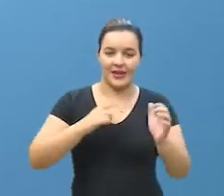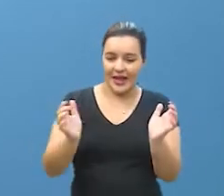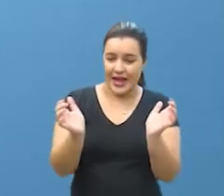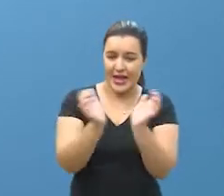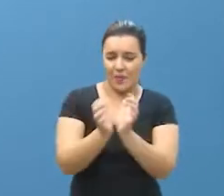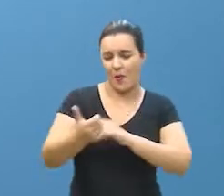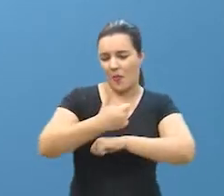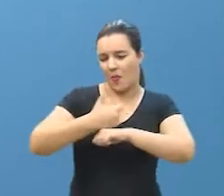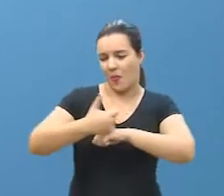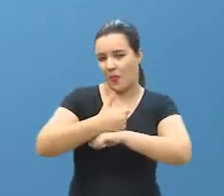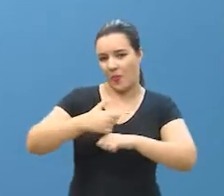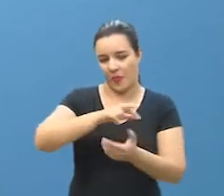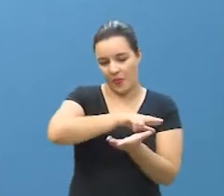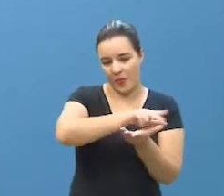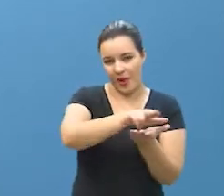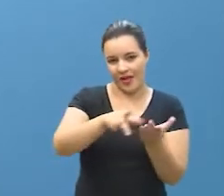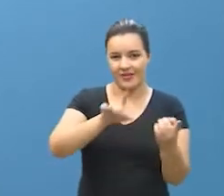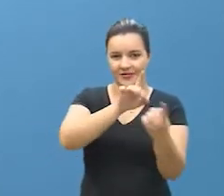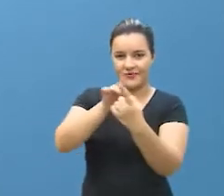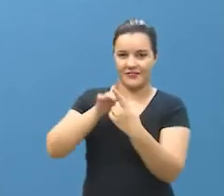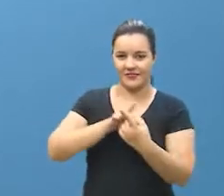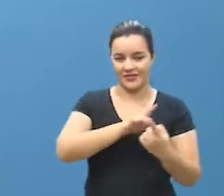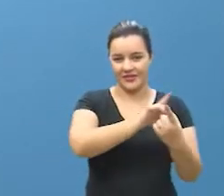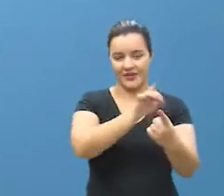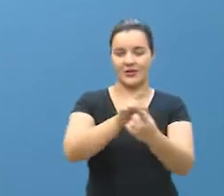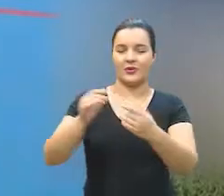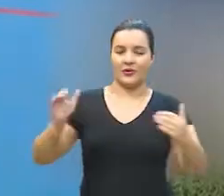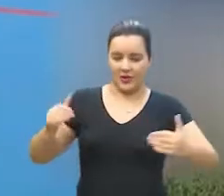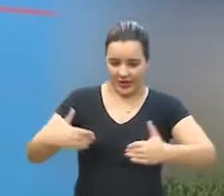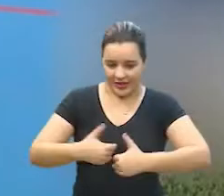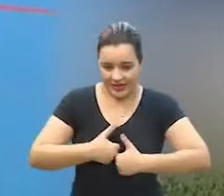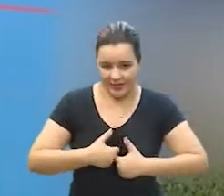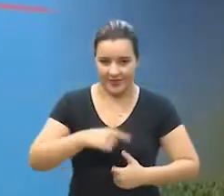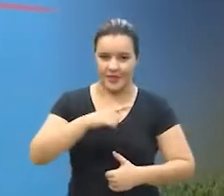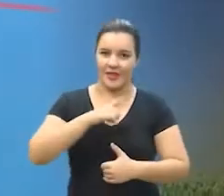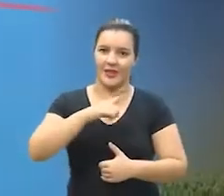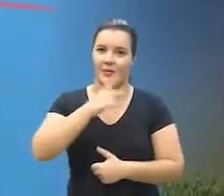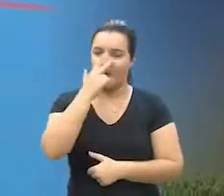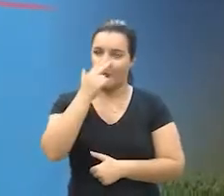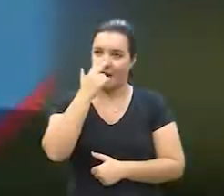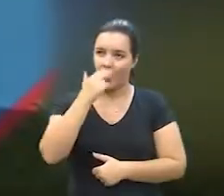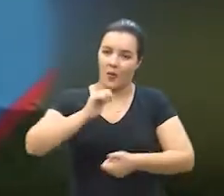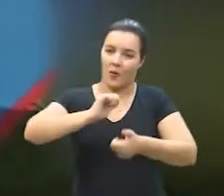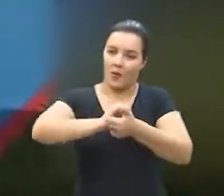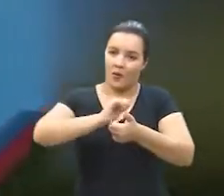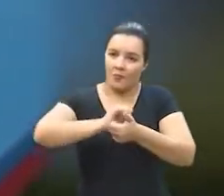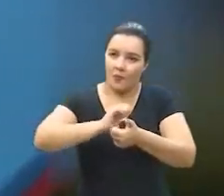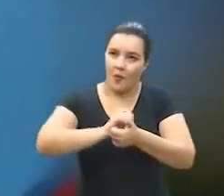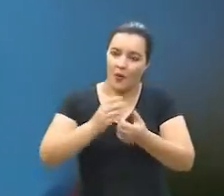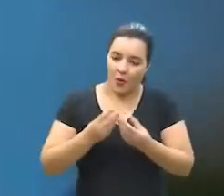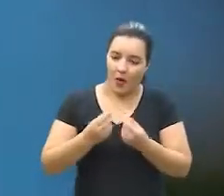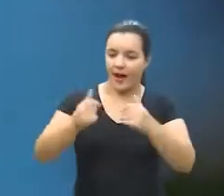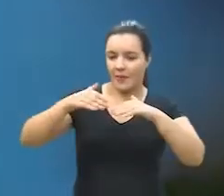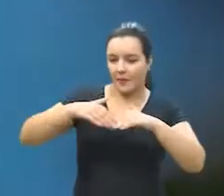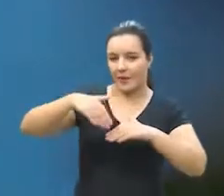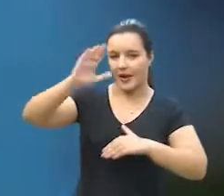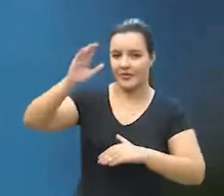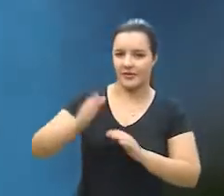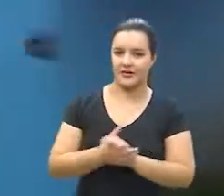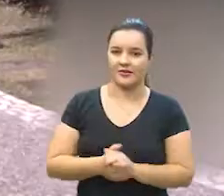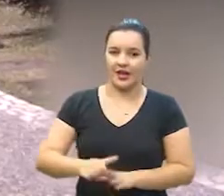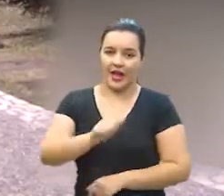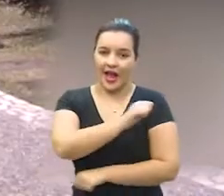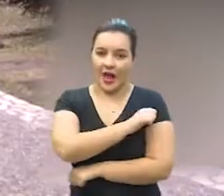equipe multidisciplinar para atender aí o autista e dar mais qualidade de vida. Eu falei certo, né? Os autistas que vão